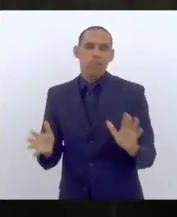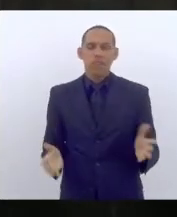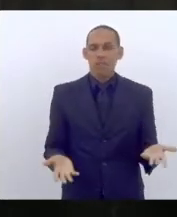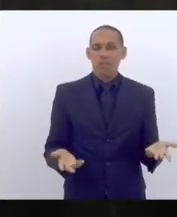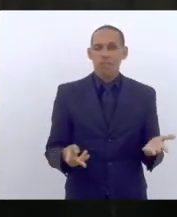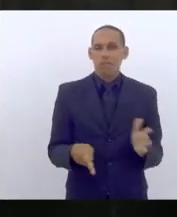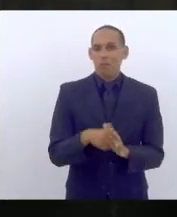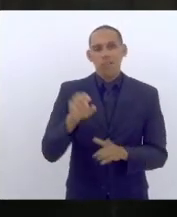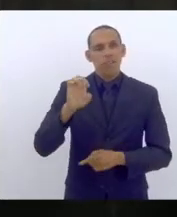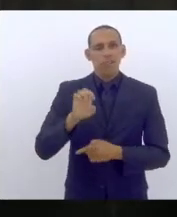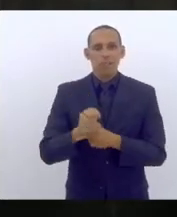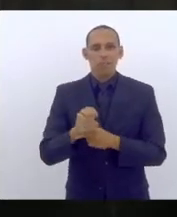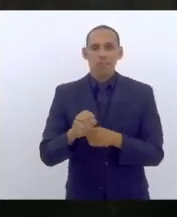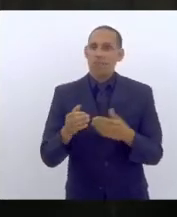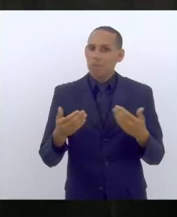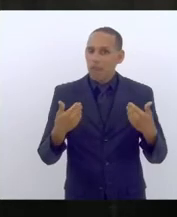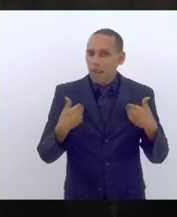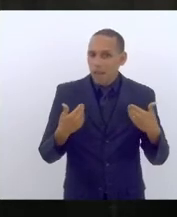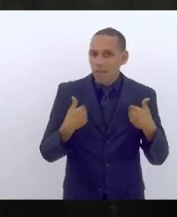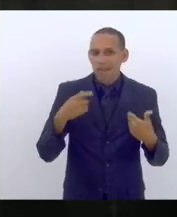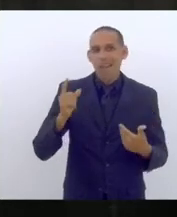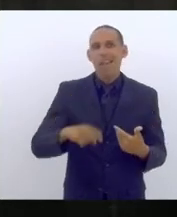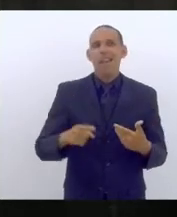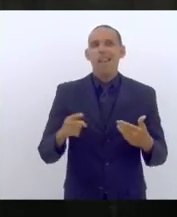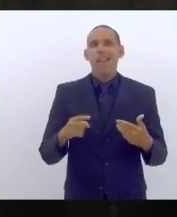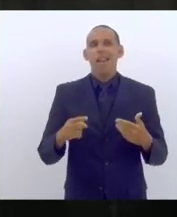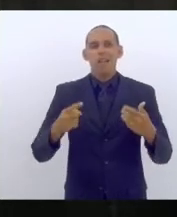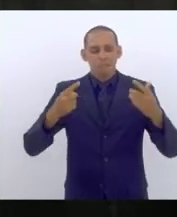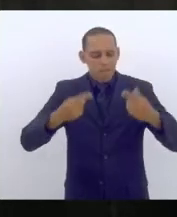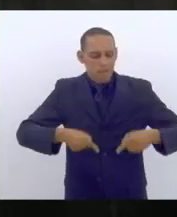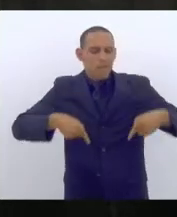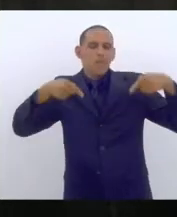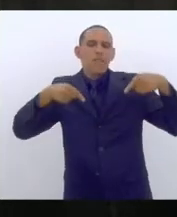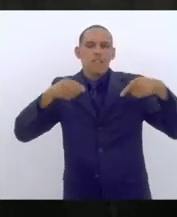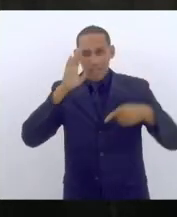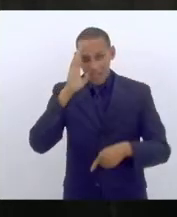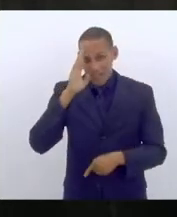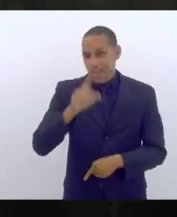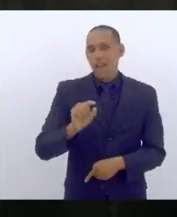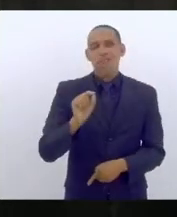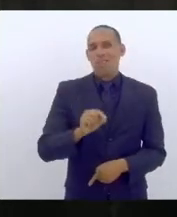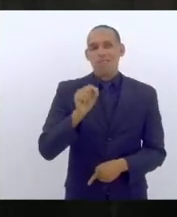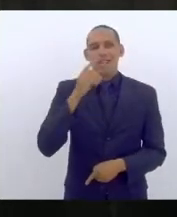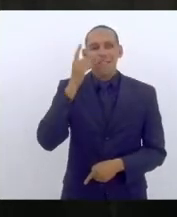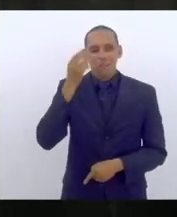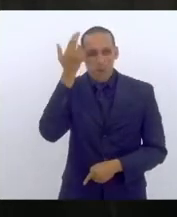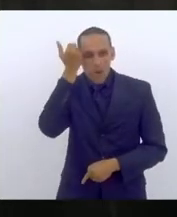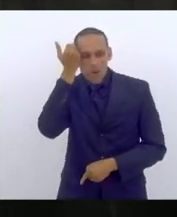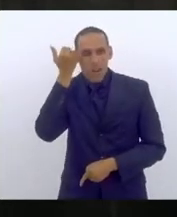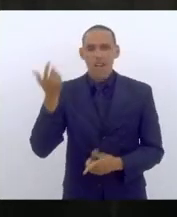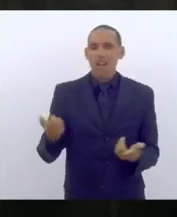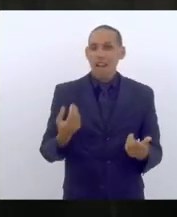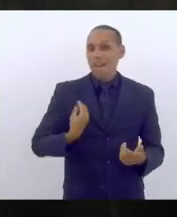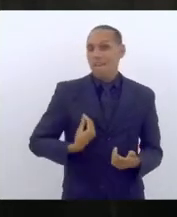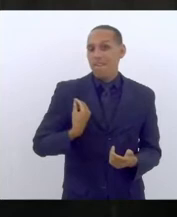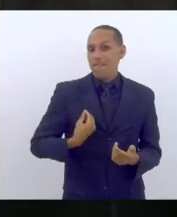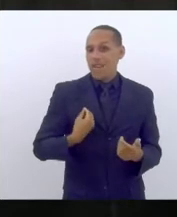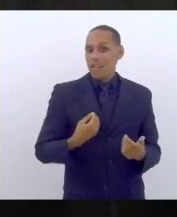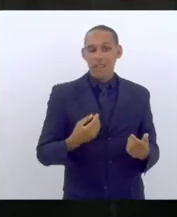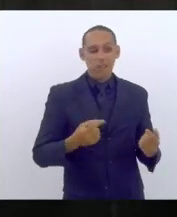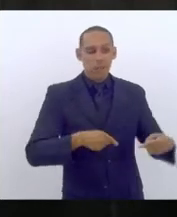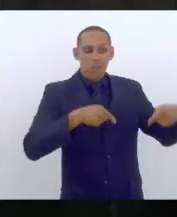isso ao meu ver é disputar diretamente Deputado Eliomar a vida dessa Juventude com a criminalidade